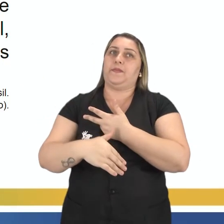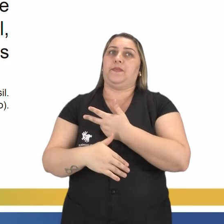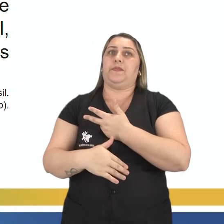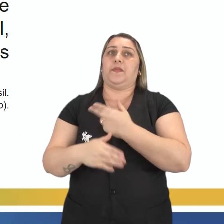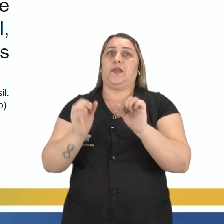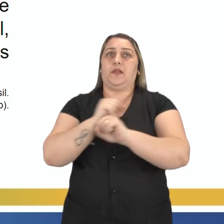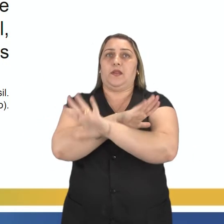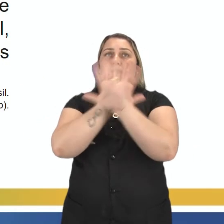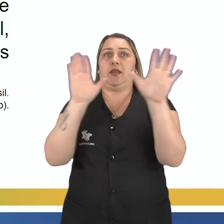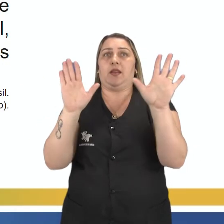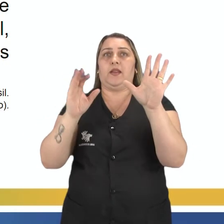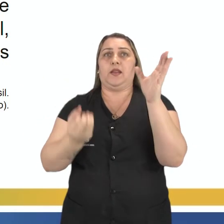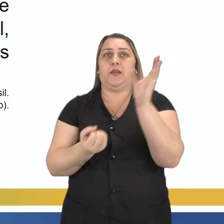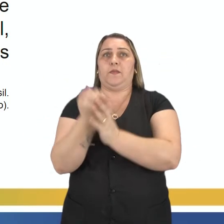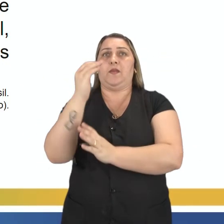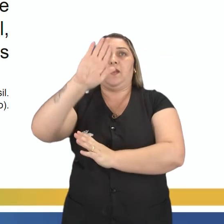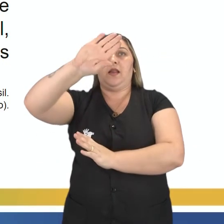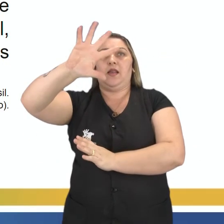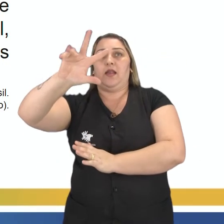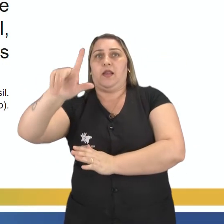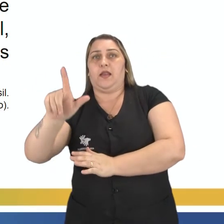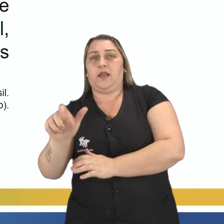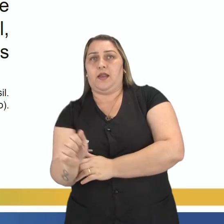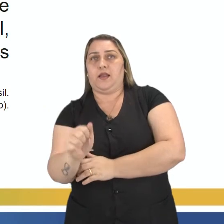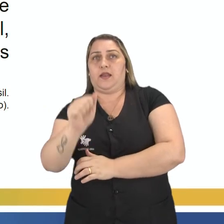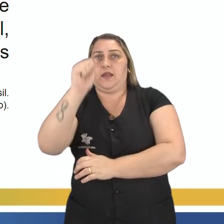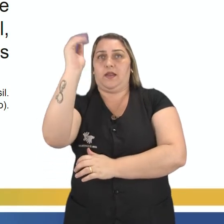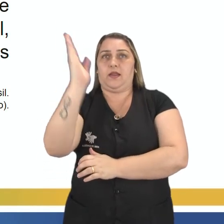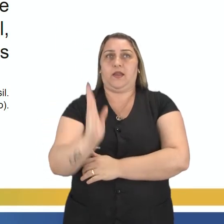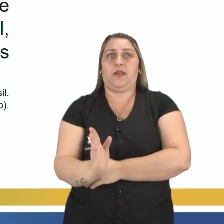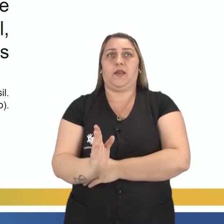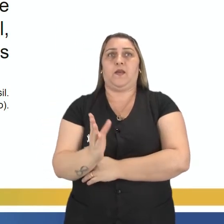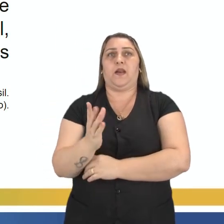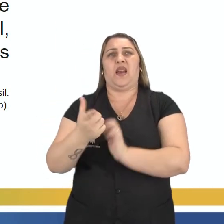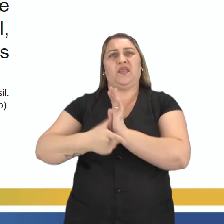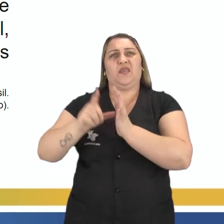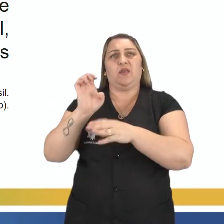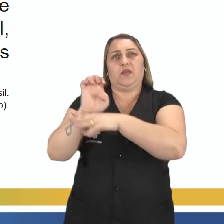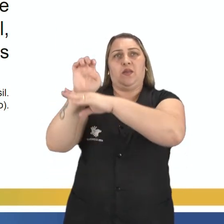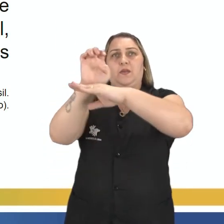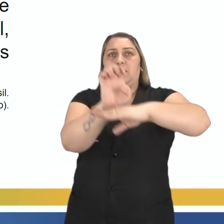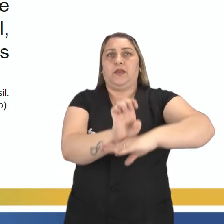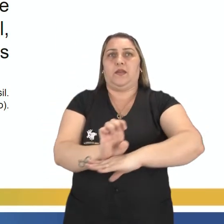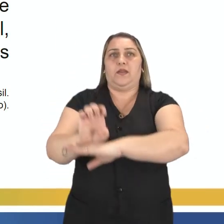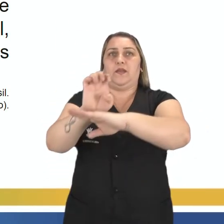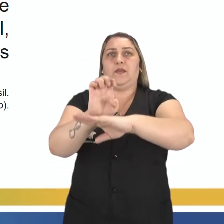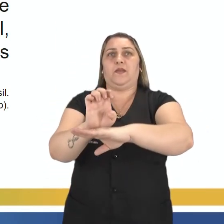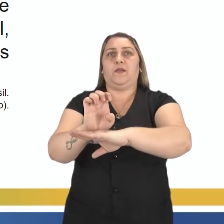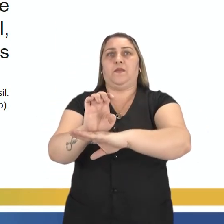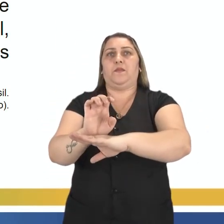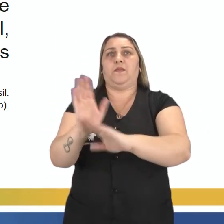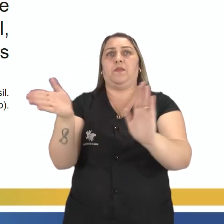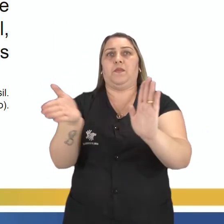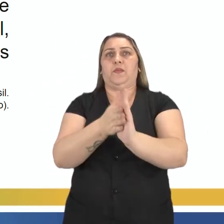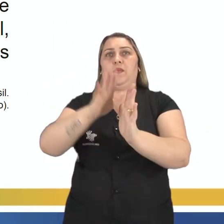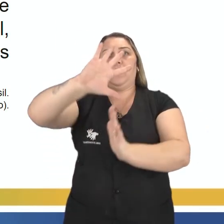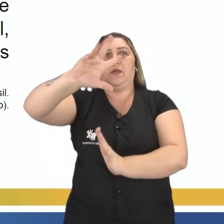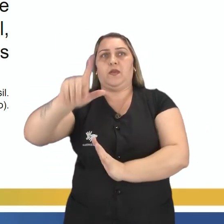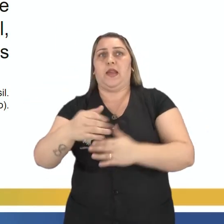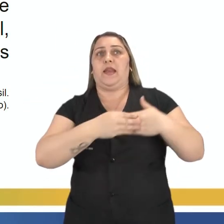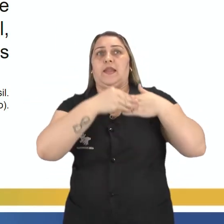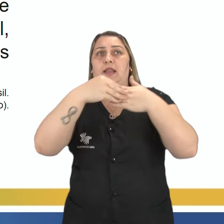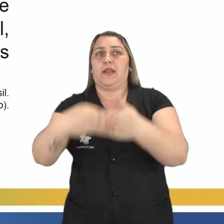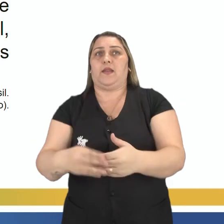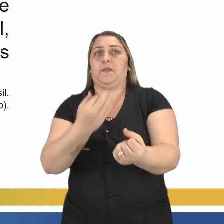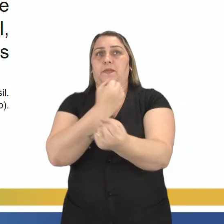Torna-se claro que quem descobriu a África no Brasil, muito antes dos europeus, foram os próprios